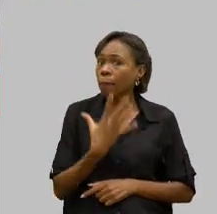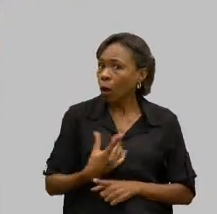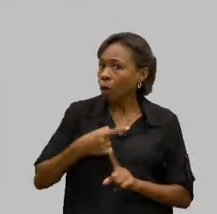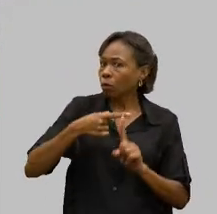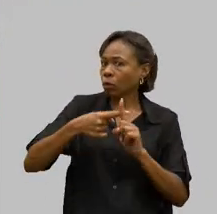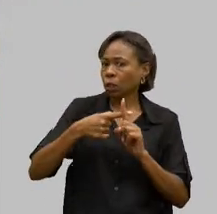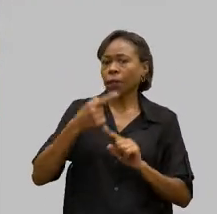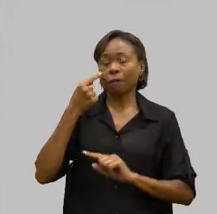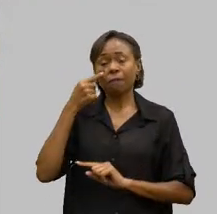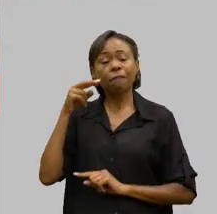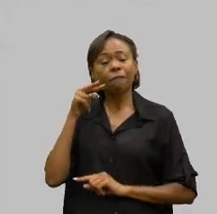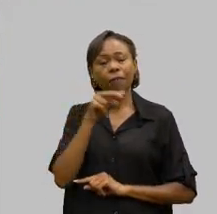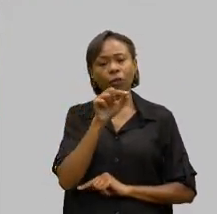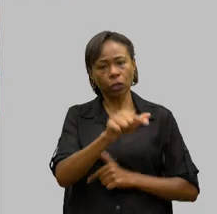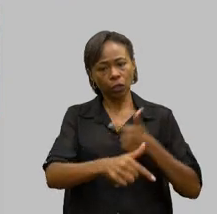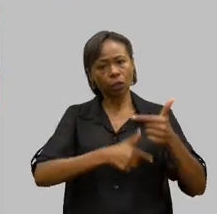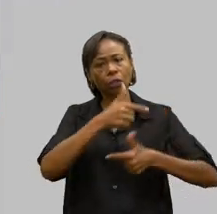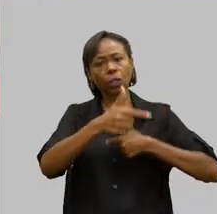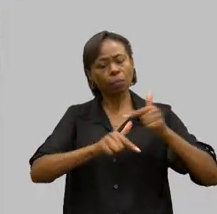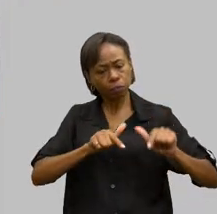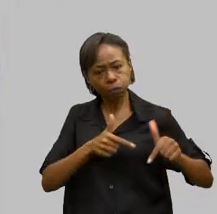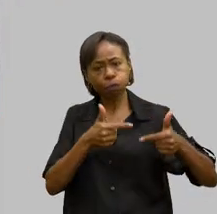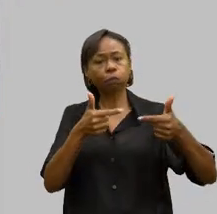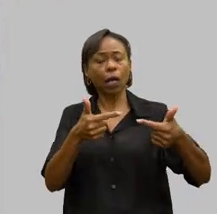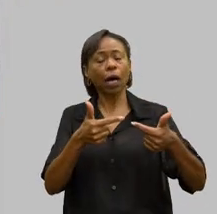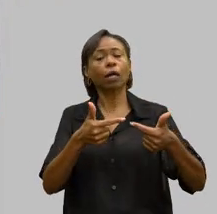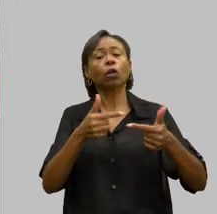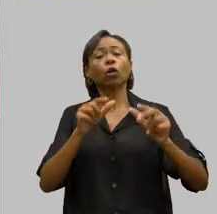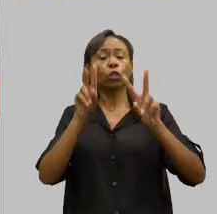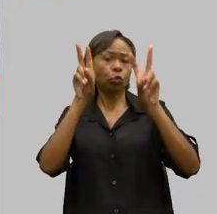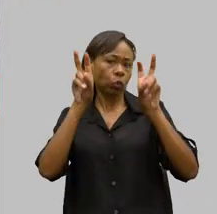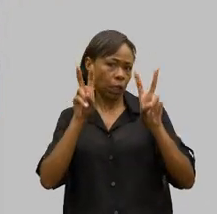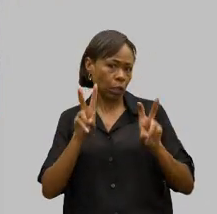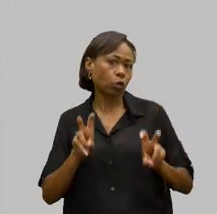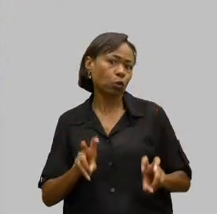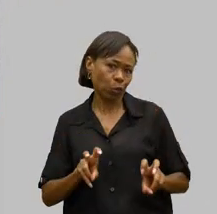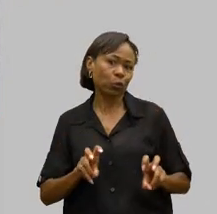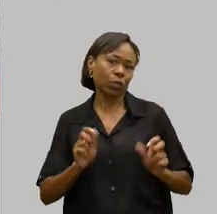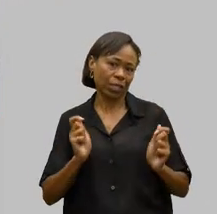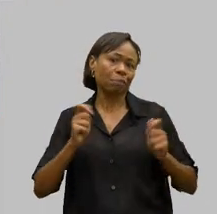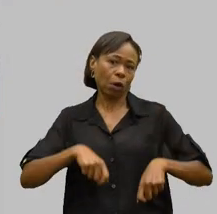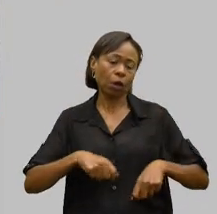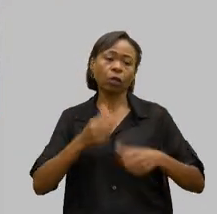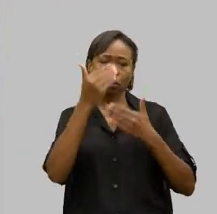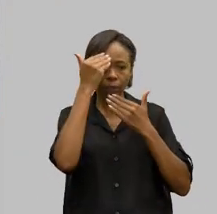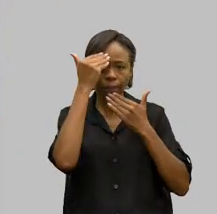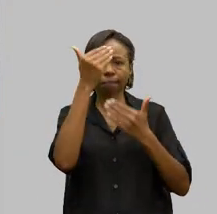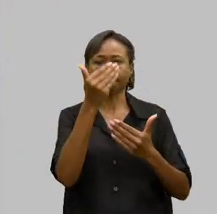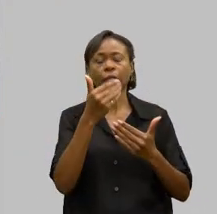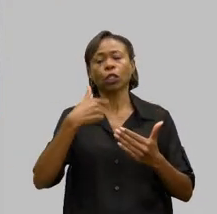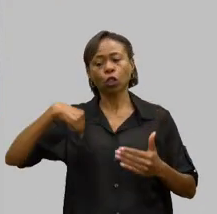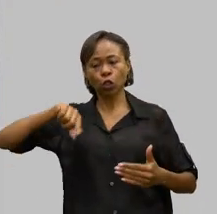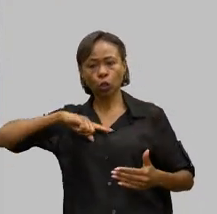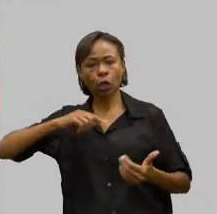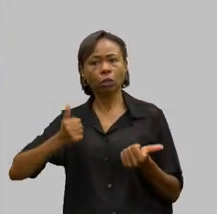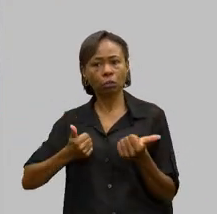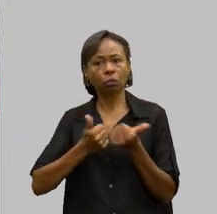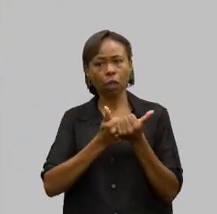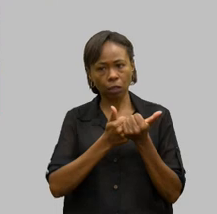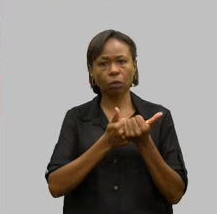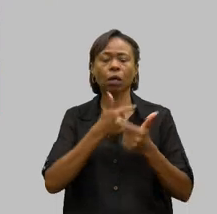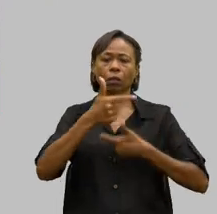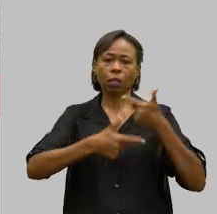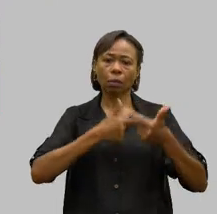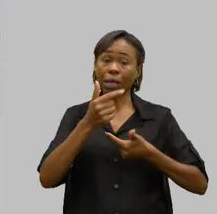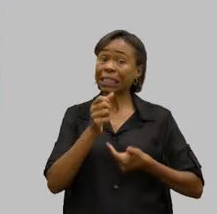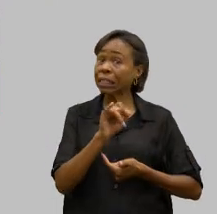disposição do senhor para trabalhar nas pautas em que há possibilidade. Então, muito obrigada por isso, conte com o nosso trabalho sempre que não for contra o